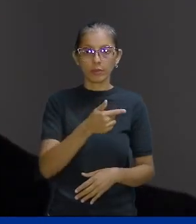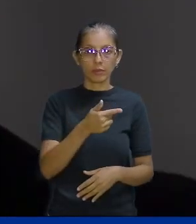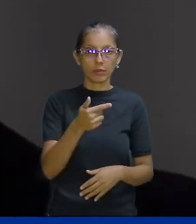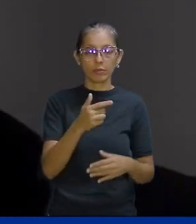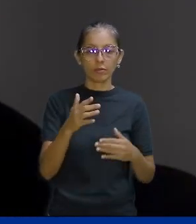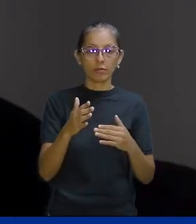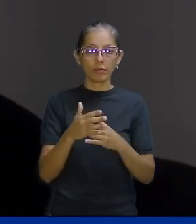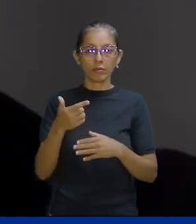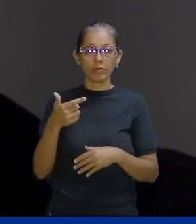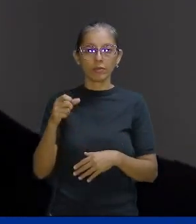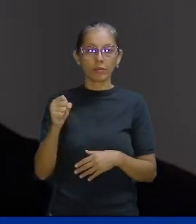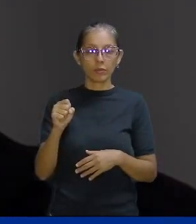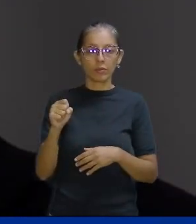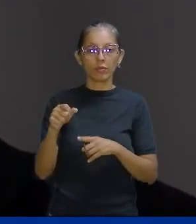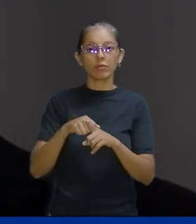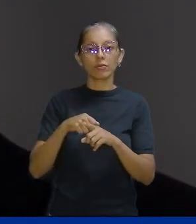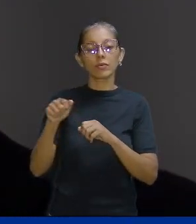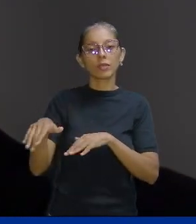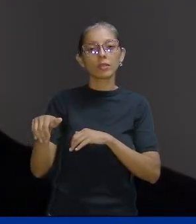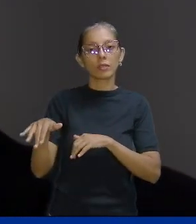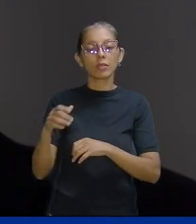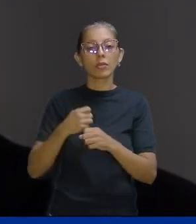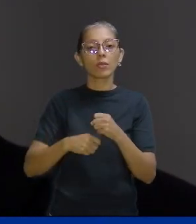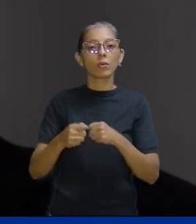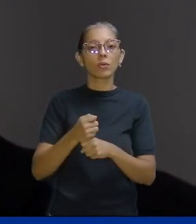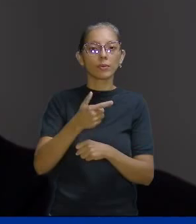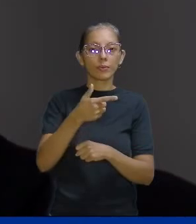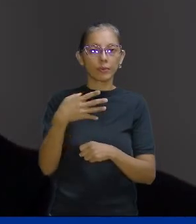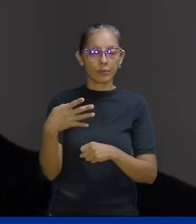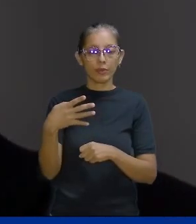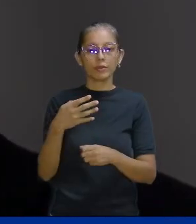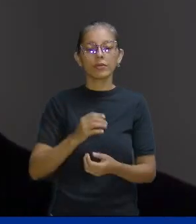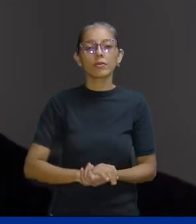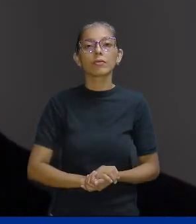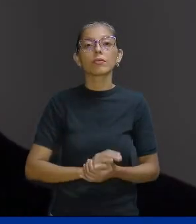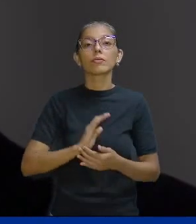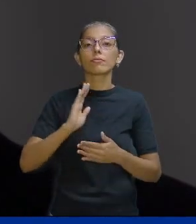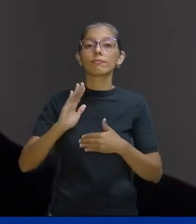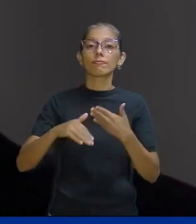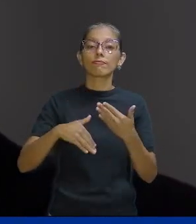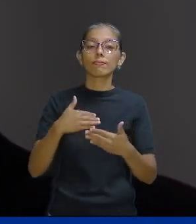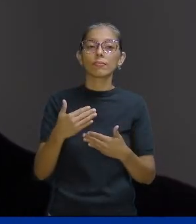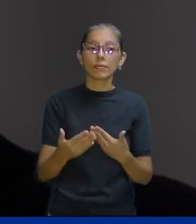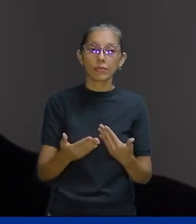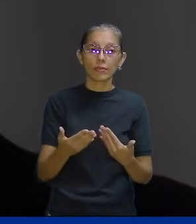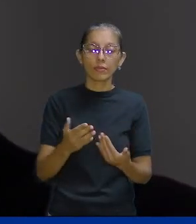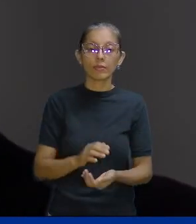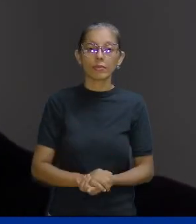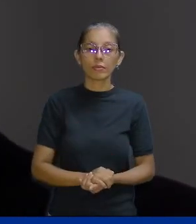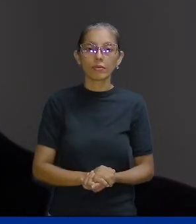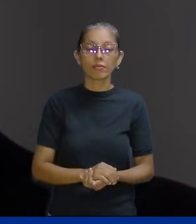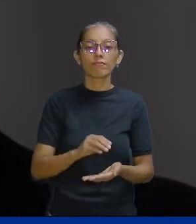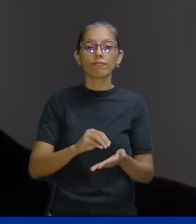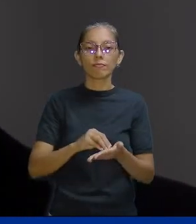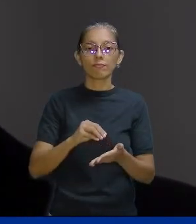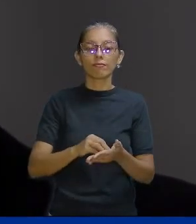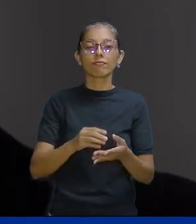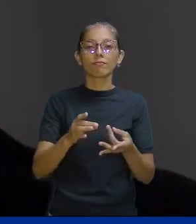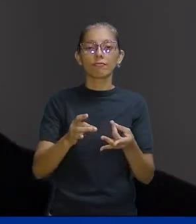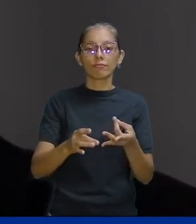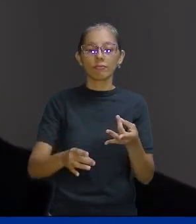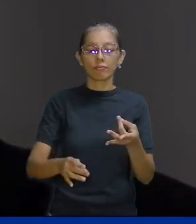de setembro de 2024. Em seguida, em atendimento à diligência resultante da irregularidade apontada pelo